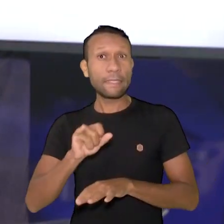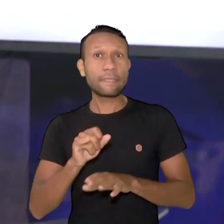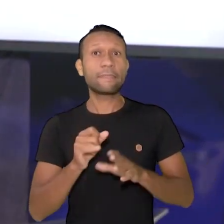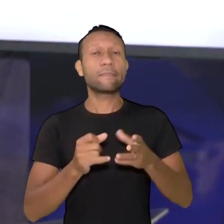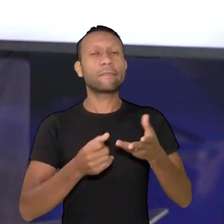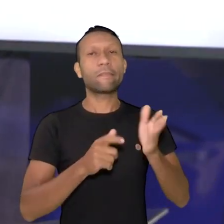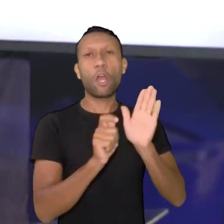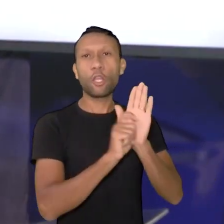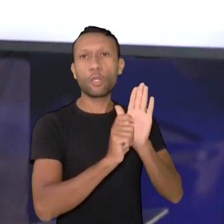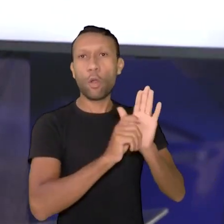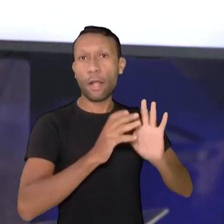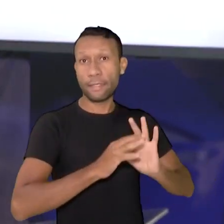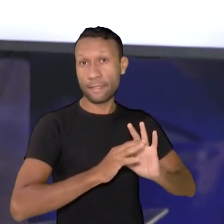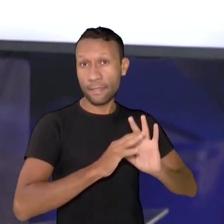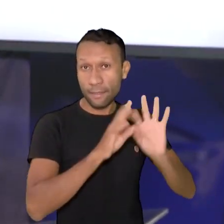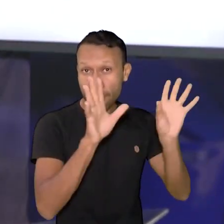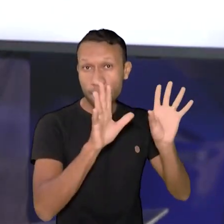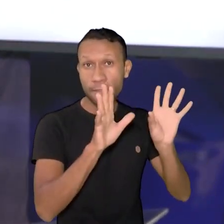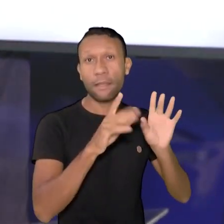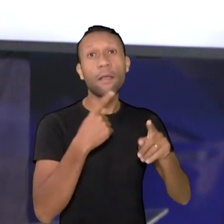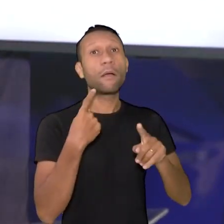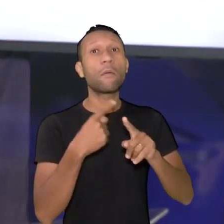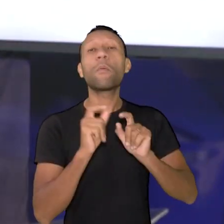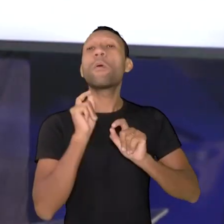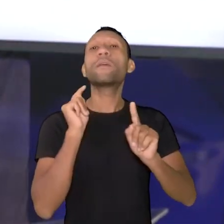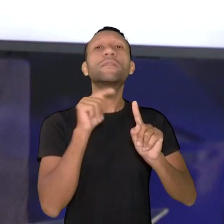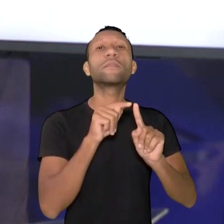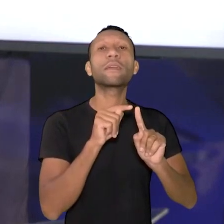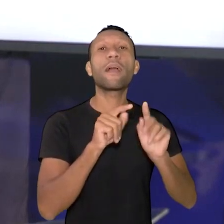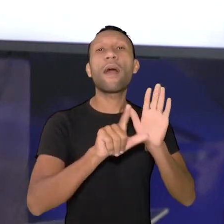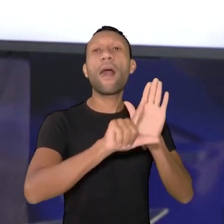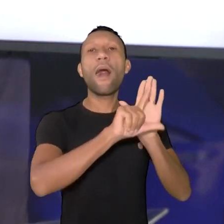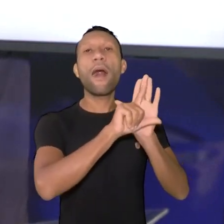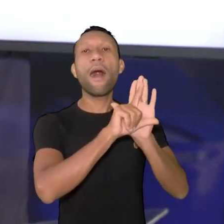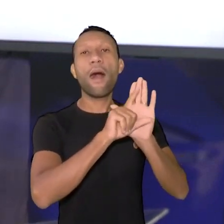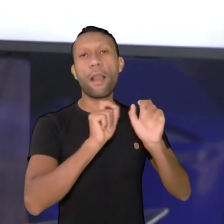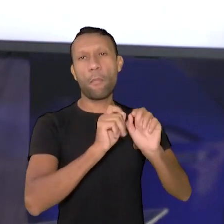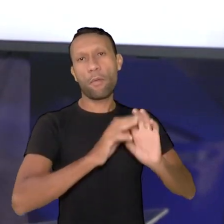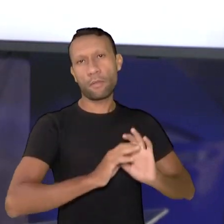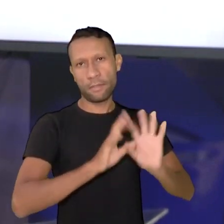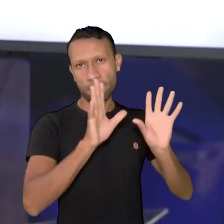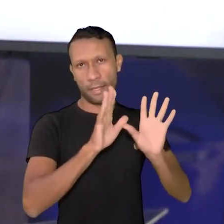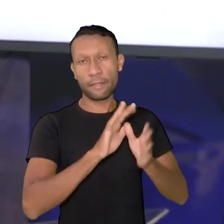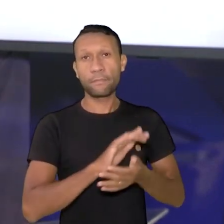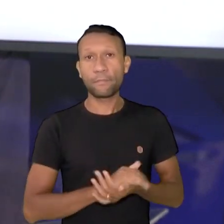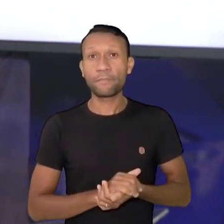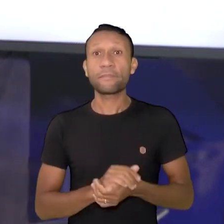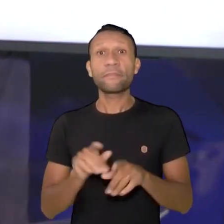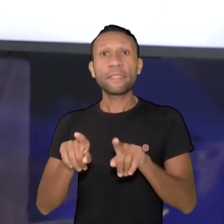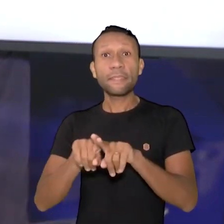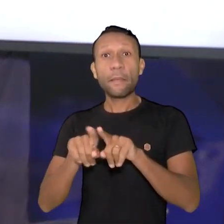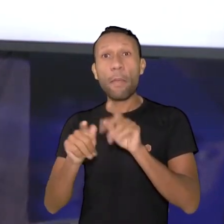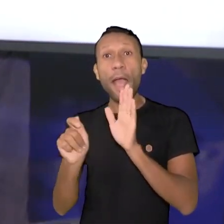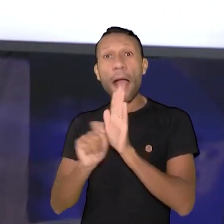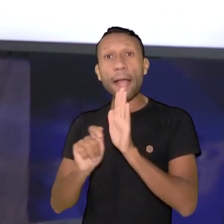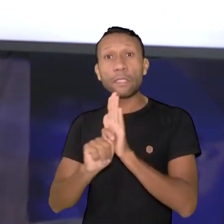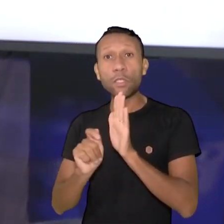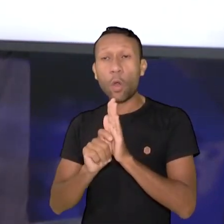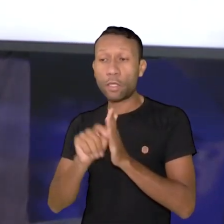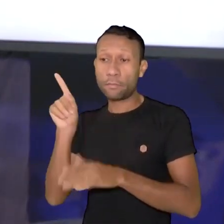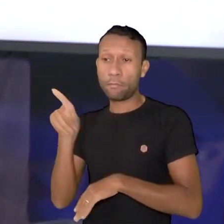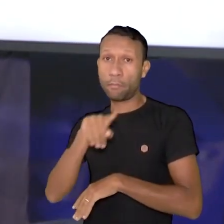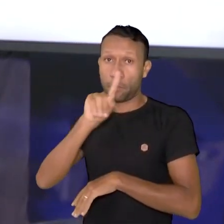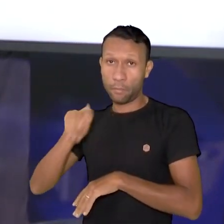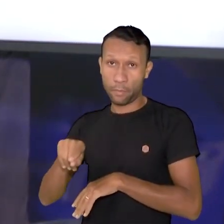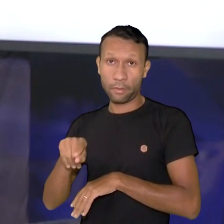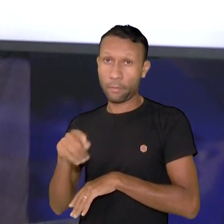droga lícita, a gente está dizendo aquela que a lei permite, tá? Claro, com as suas possibilidades. E a gente tem as drogas ilícitas,